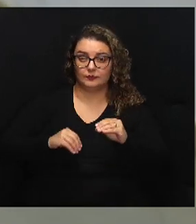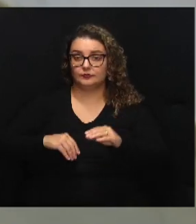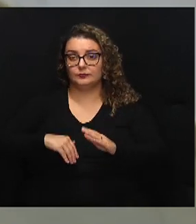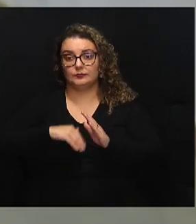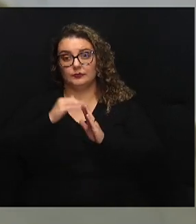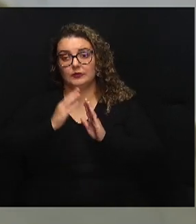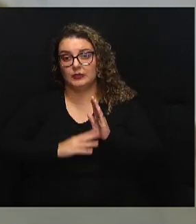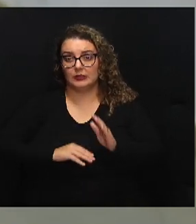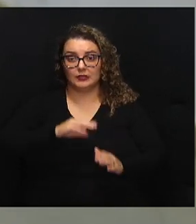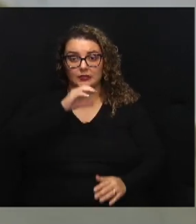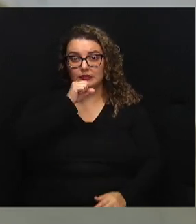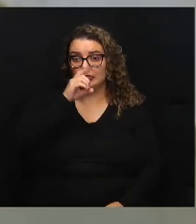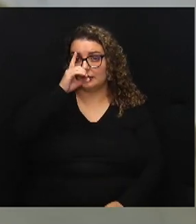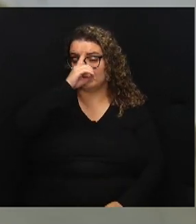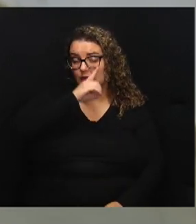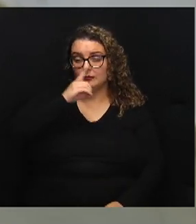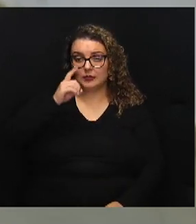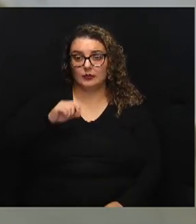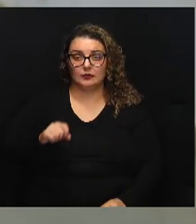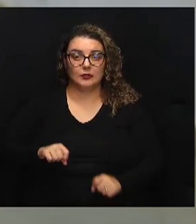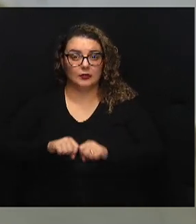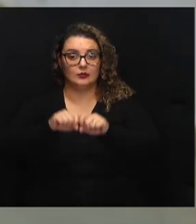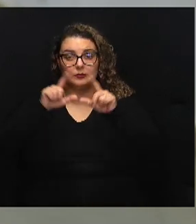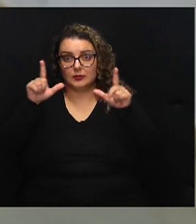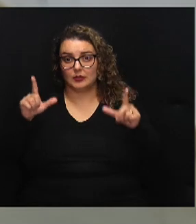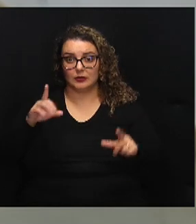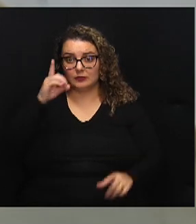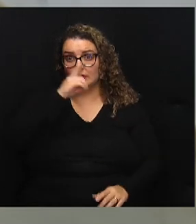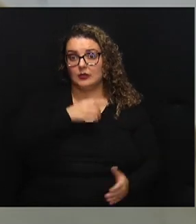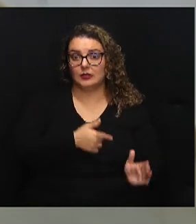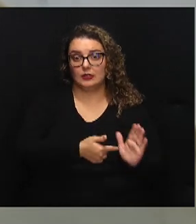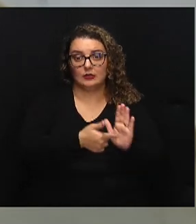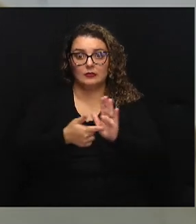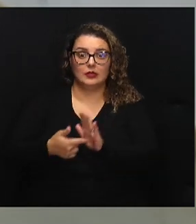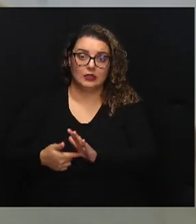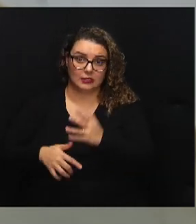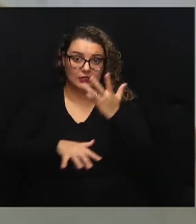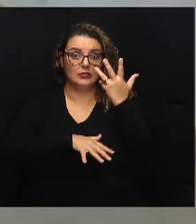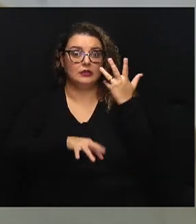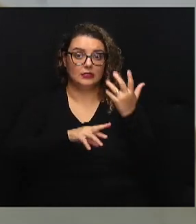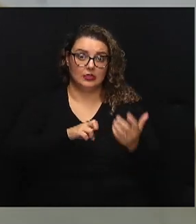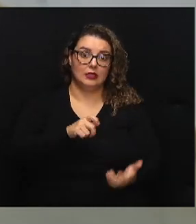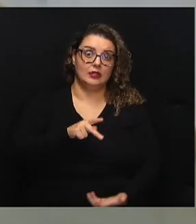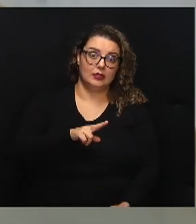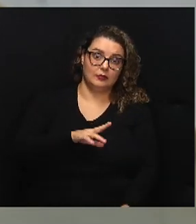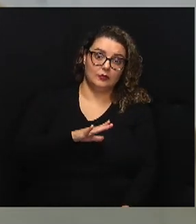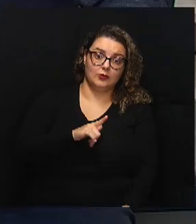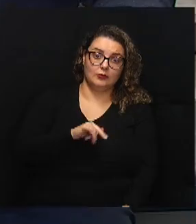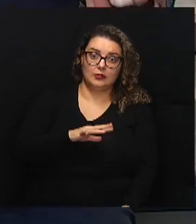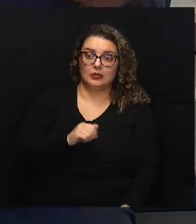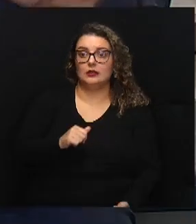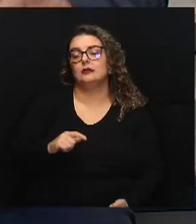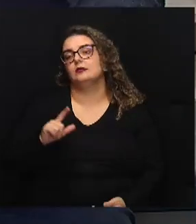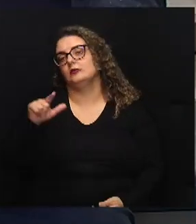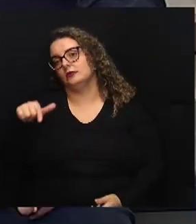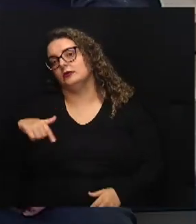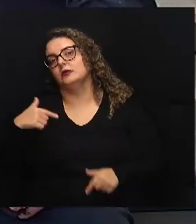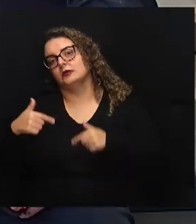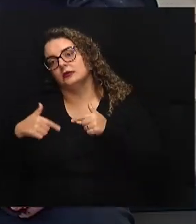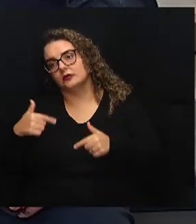de sábado e domingo, de manhã no domingo eu ia expor na Praça da República, e o resto era trabalhar para poder